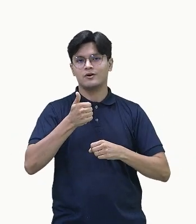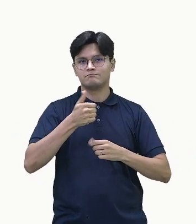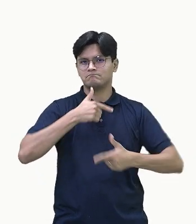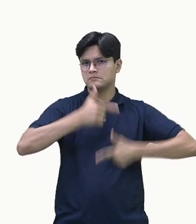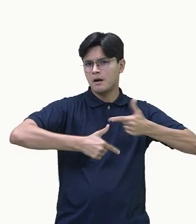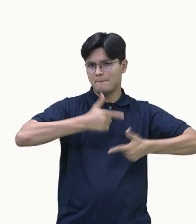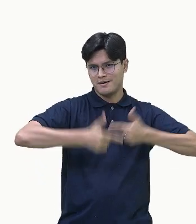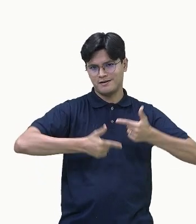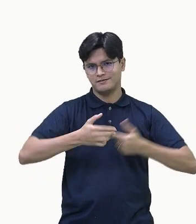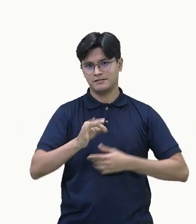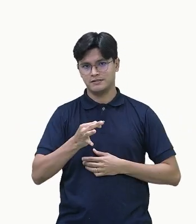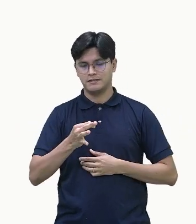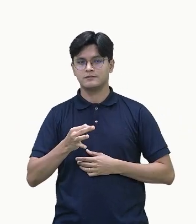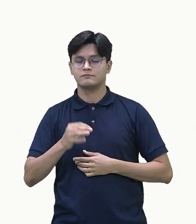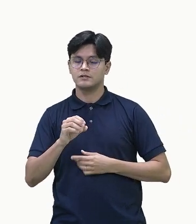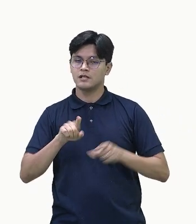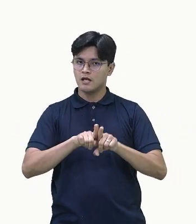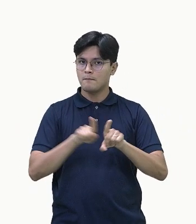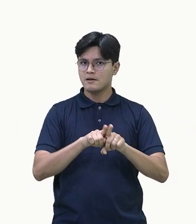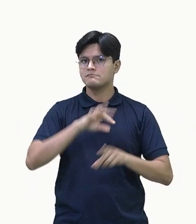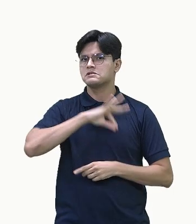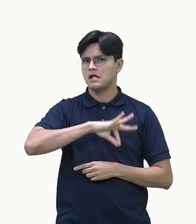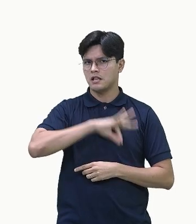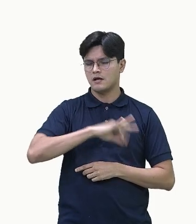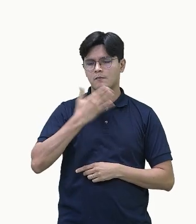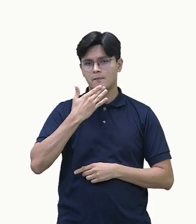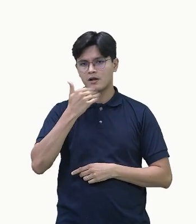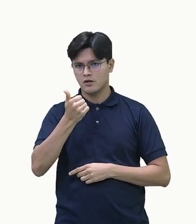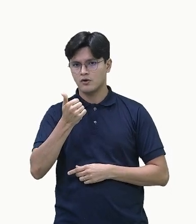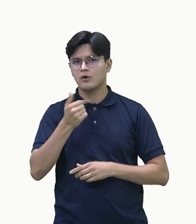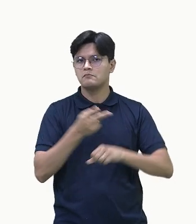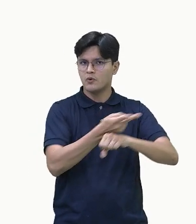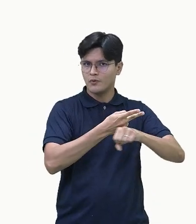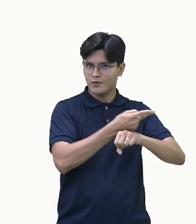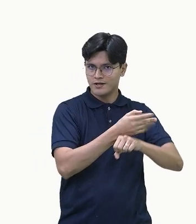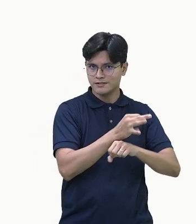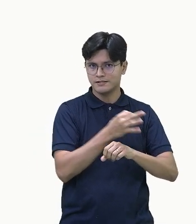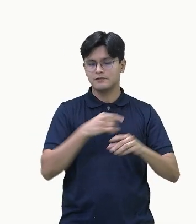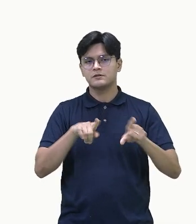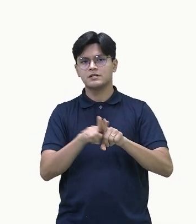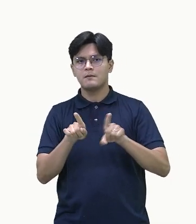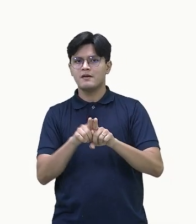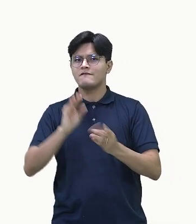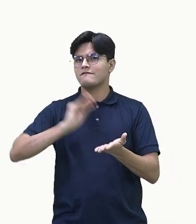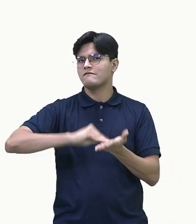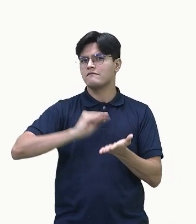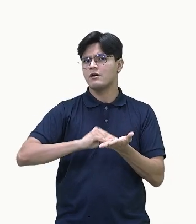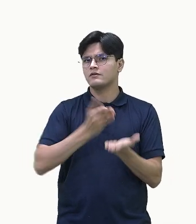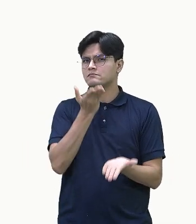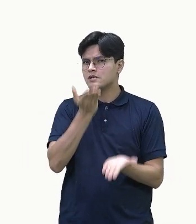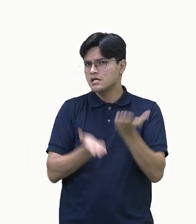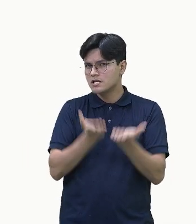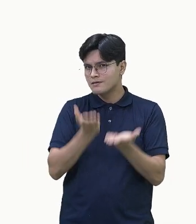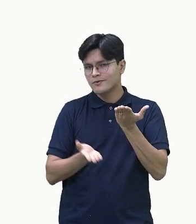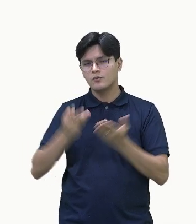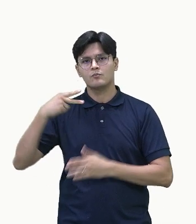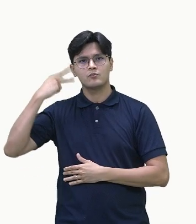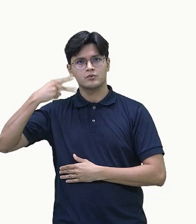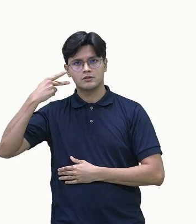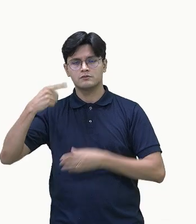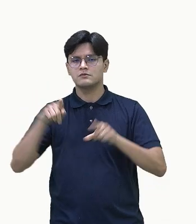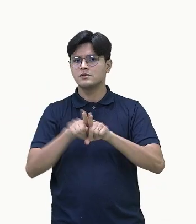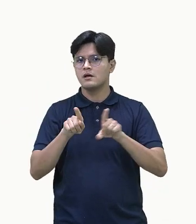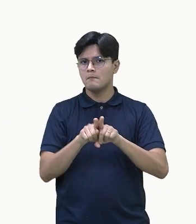políticos, como por exemplo a perseguição política e a instabilidade governamental. Fatores sociais, que envolvem